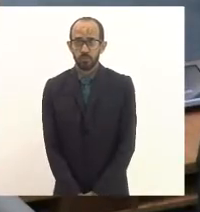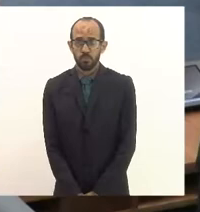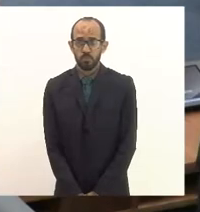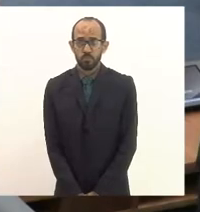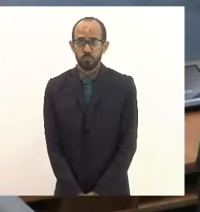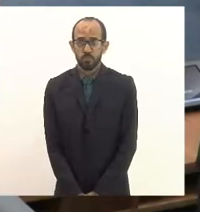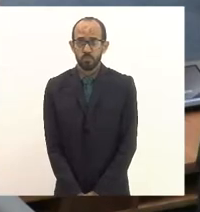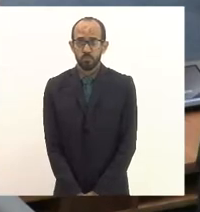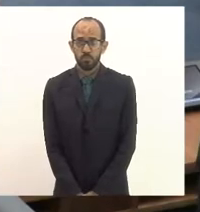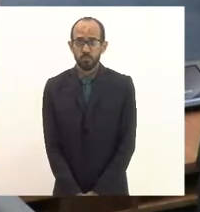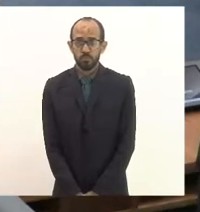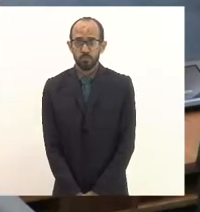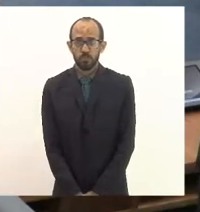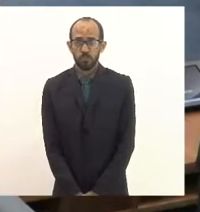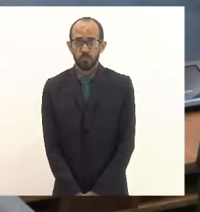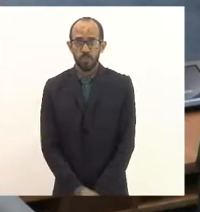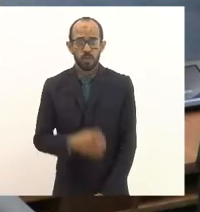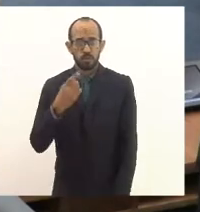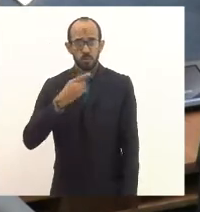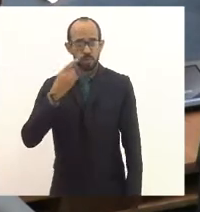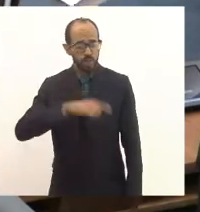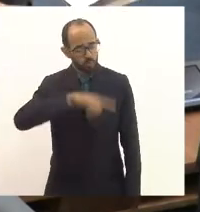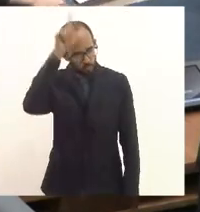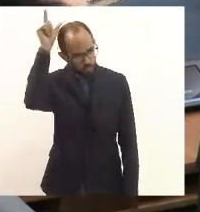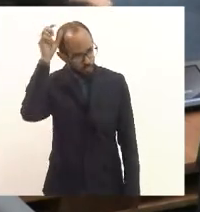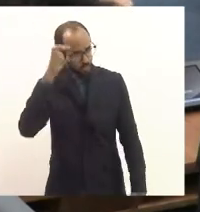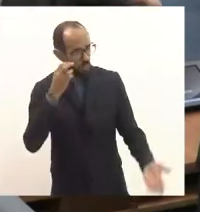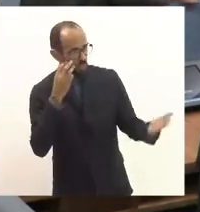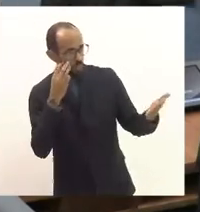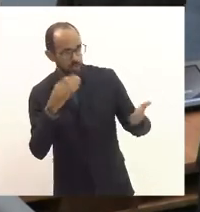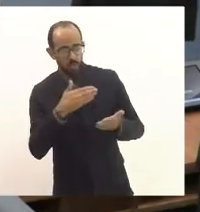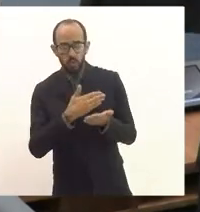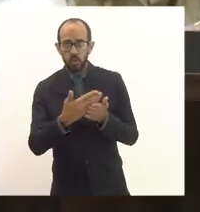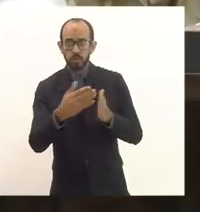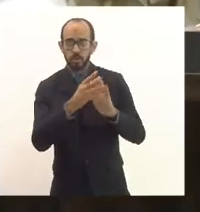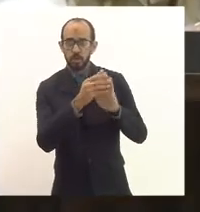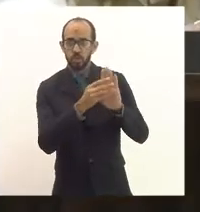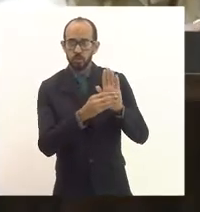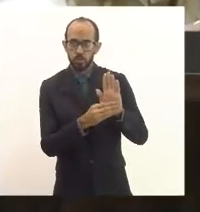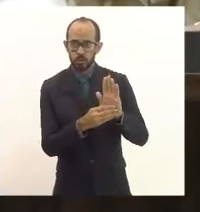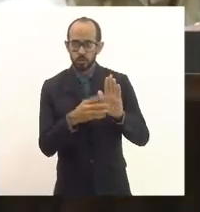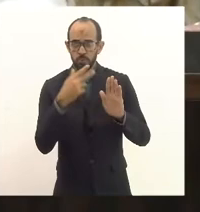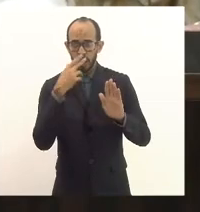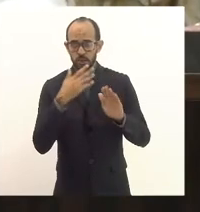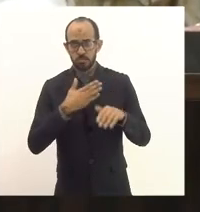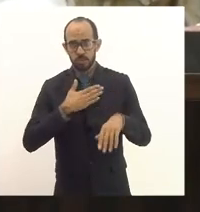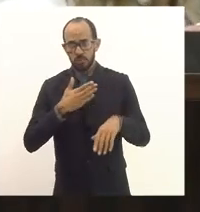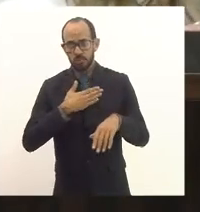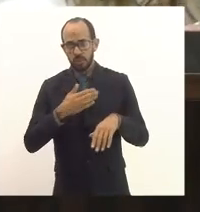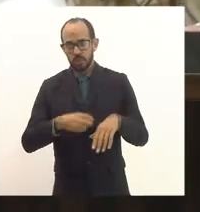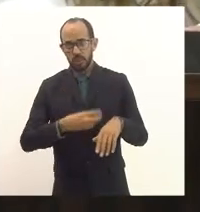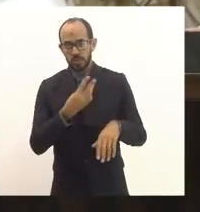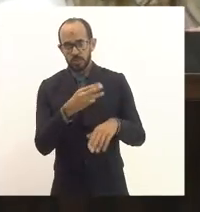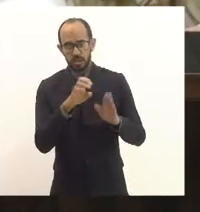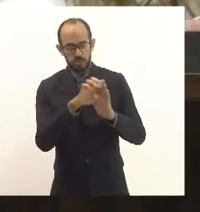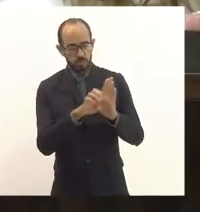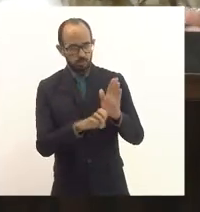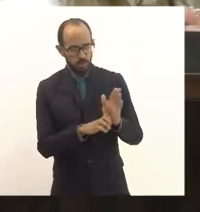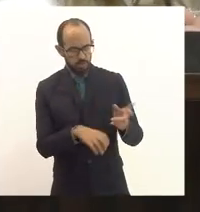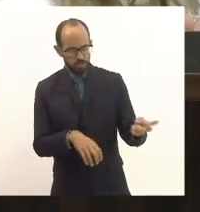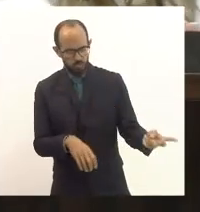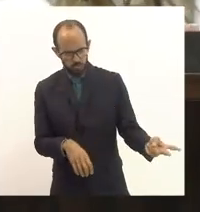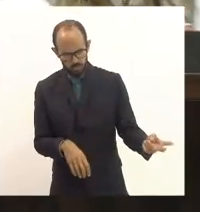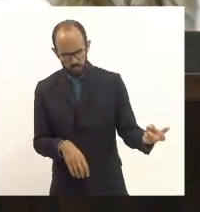fazer... Valdec, deputado Luiz, eu vou iniciar a pauta e me parece que tem 3 emendas, 2, Vossa Excelência, mano.